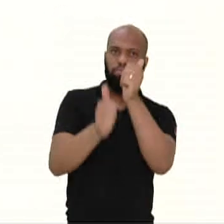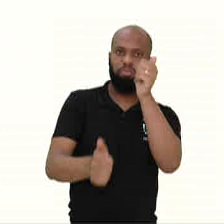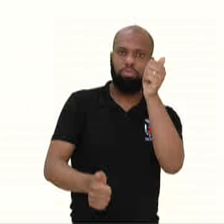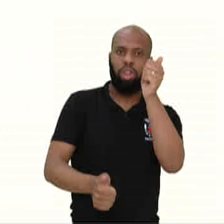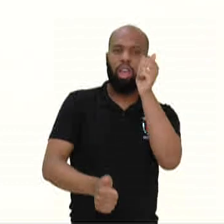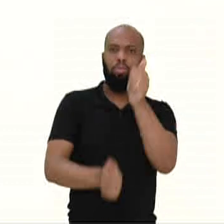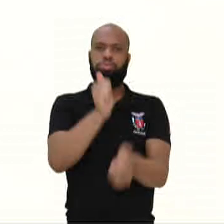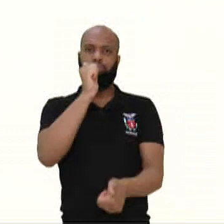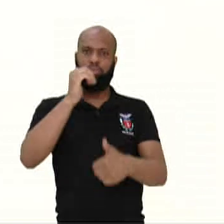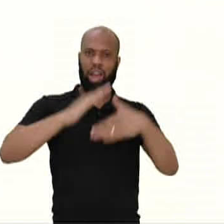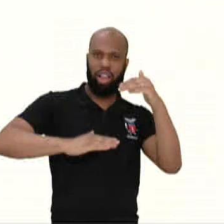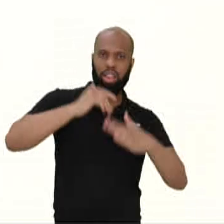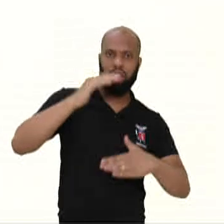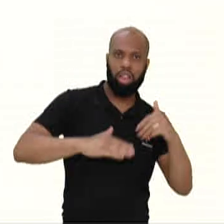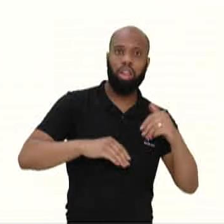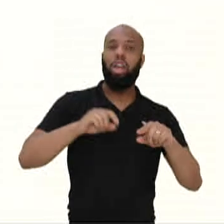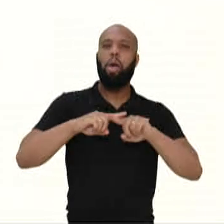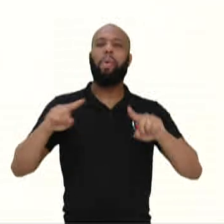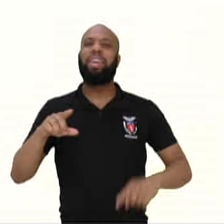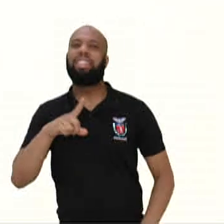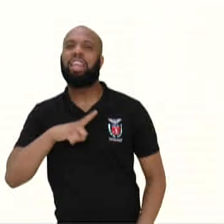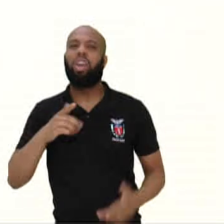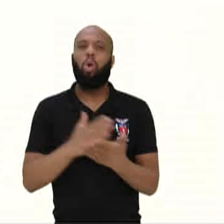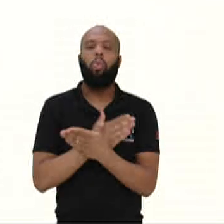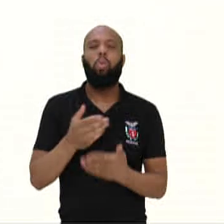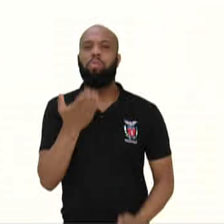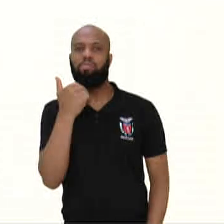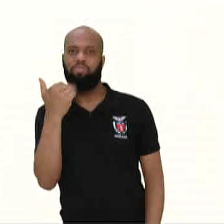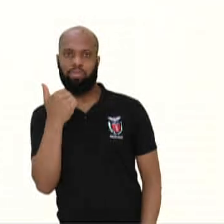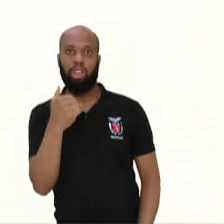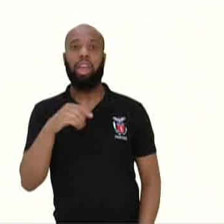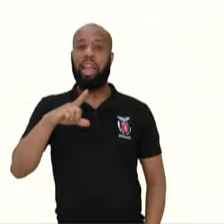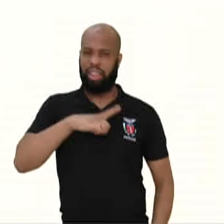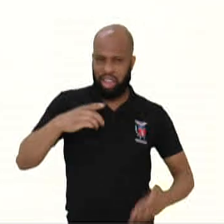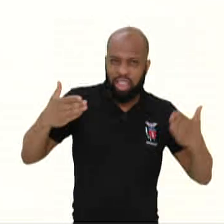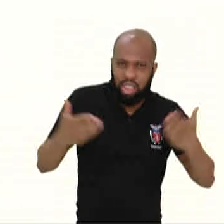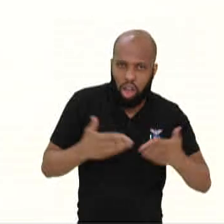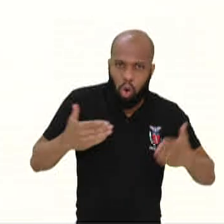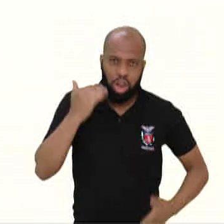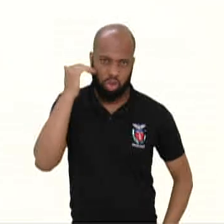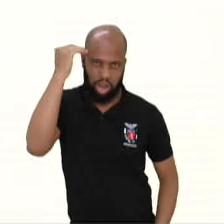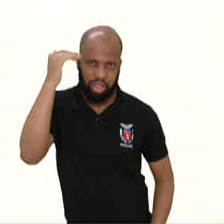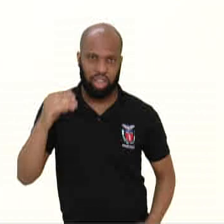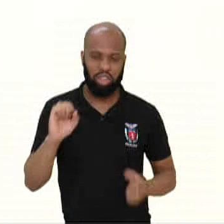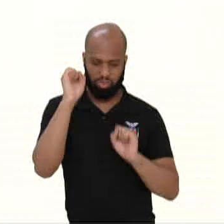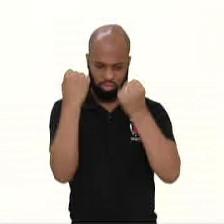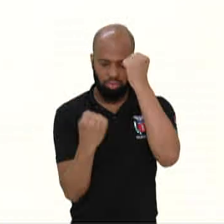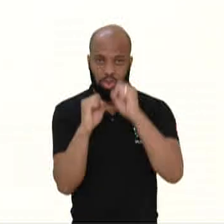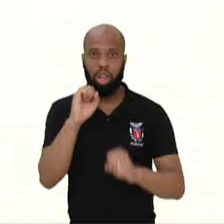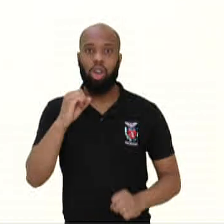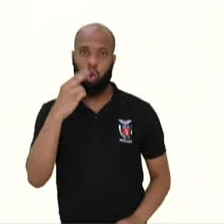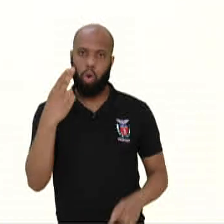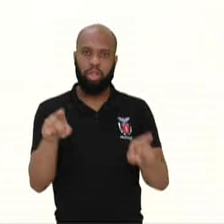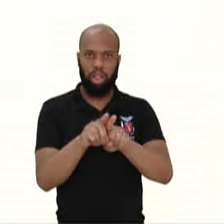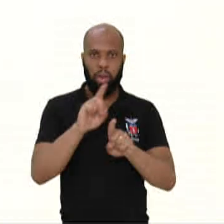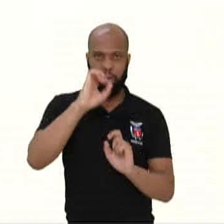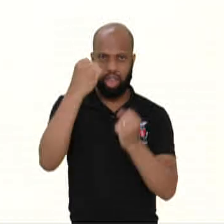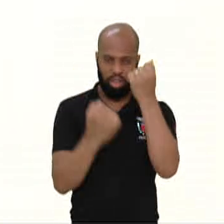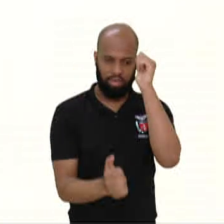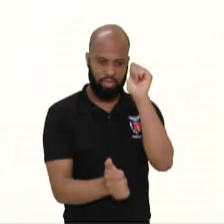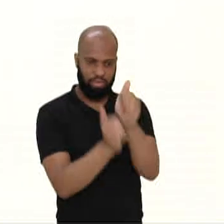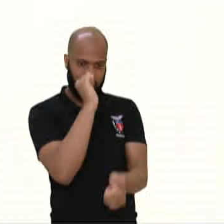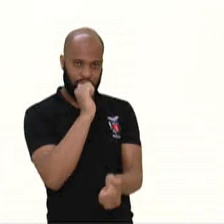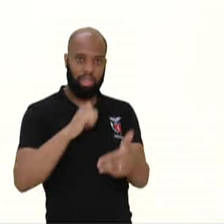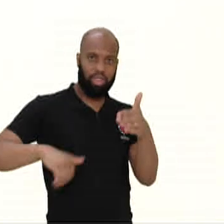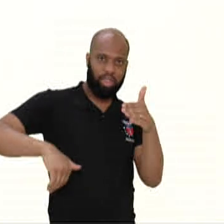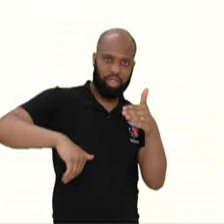dieta não seja balanceada. Tem-se observado que adolescentes envolvidos em atividade física ou atlética estão usando